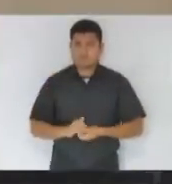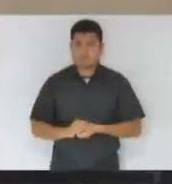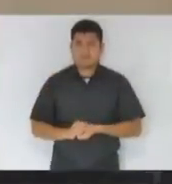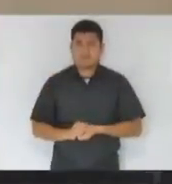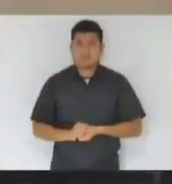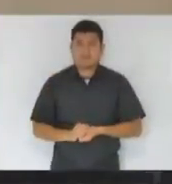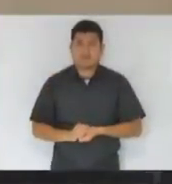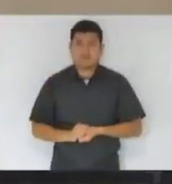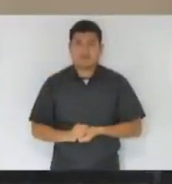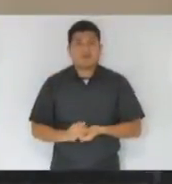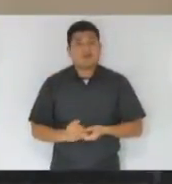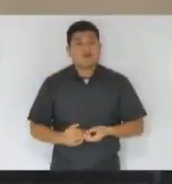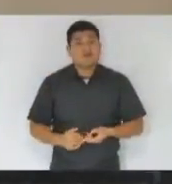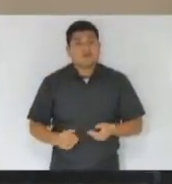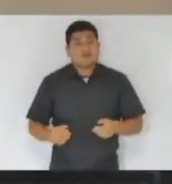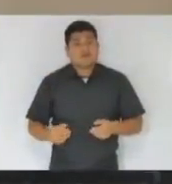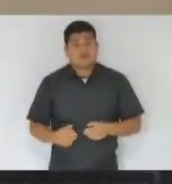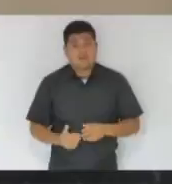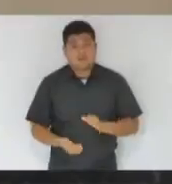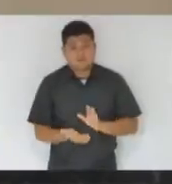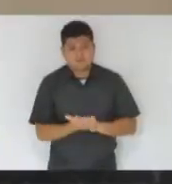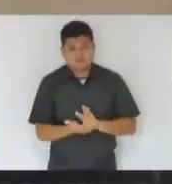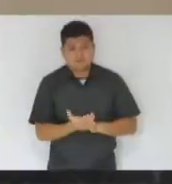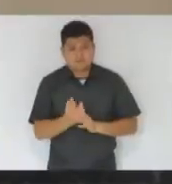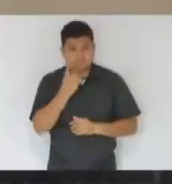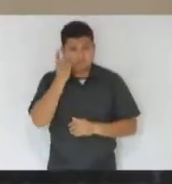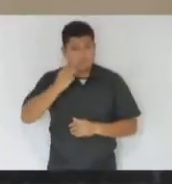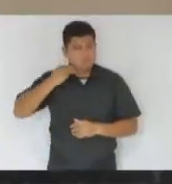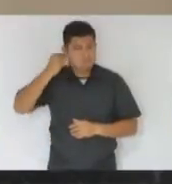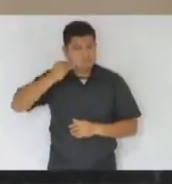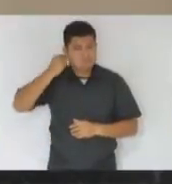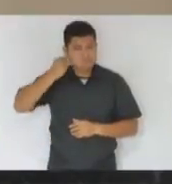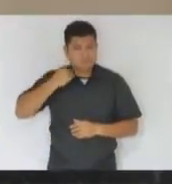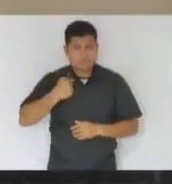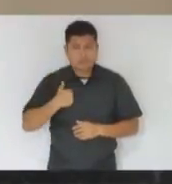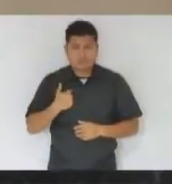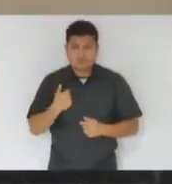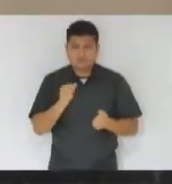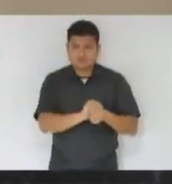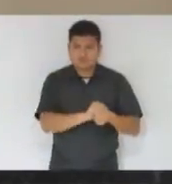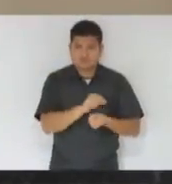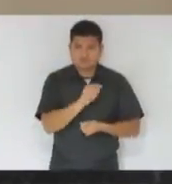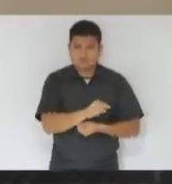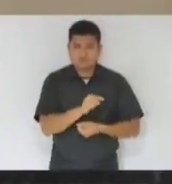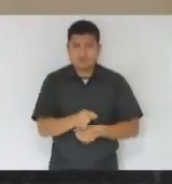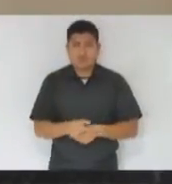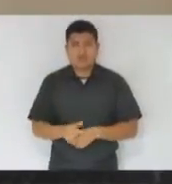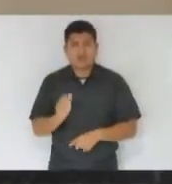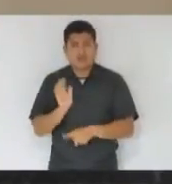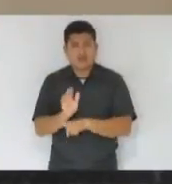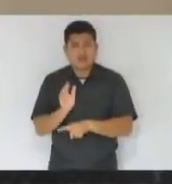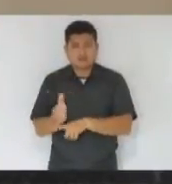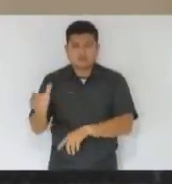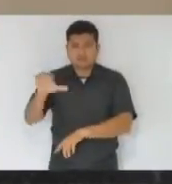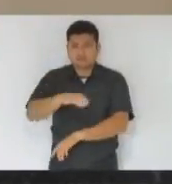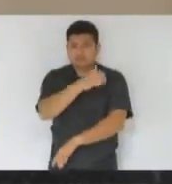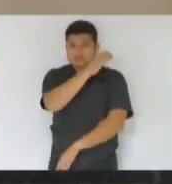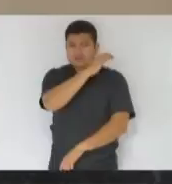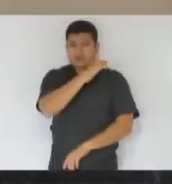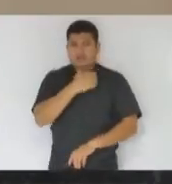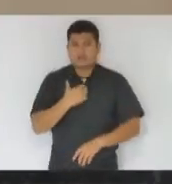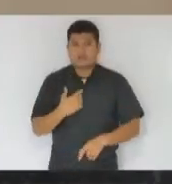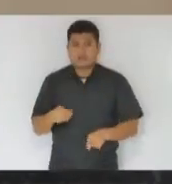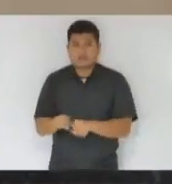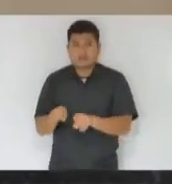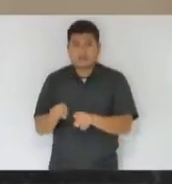Parabéns aí, deputado Márcio, e me coloco ao seu lado para colaborar com a Serra Catarinense, inclusive com a situação da saúde